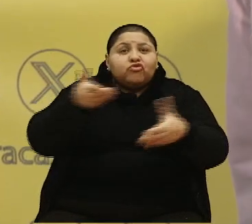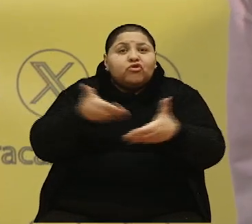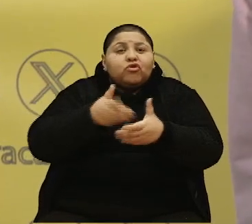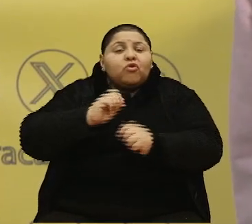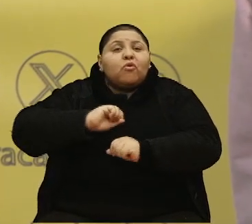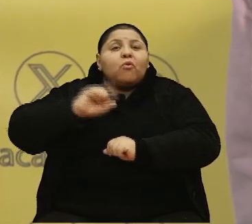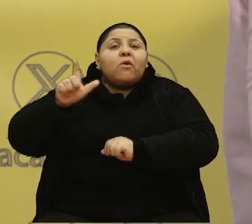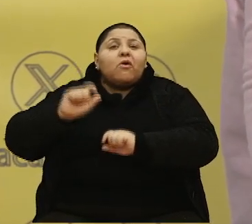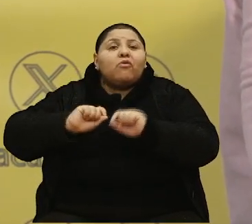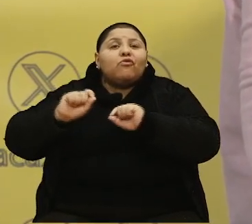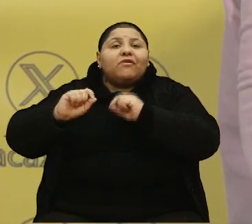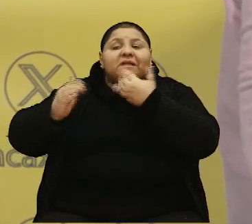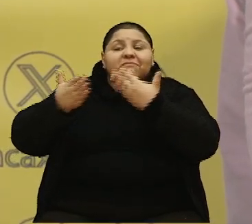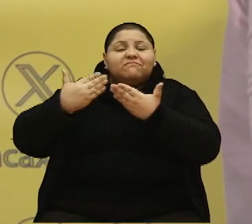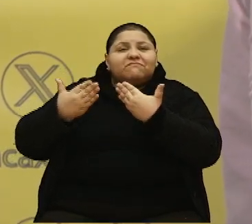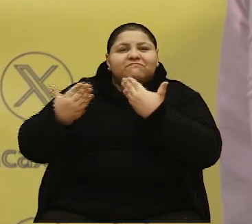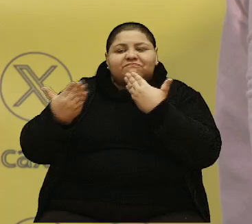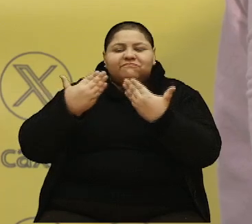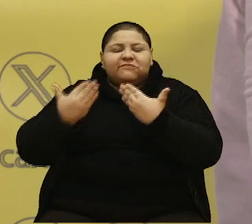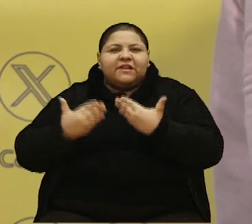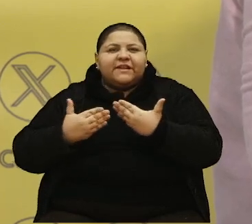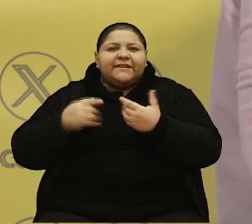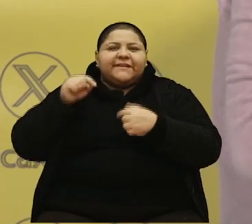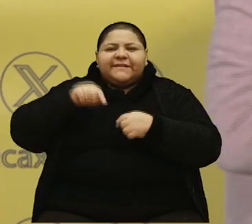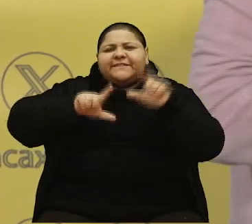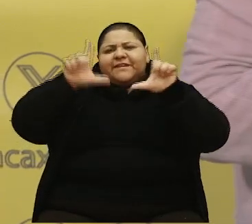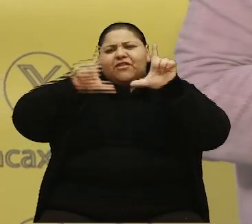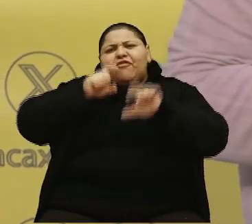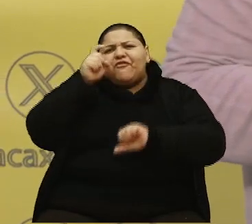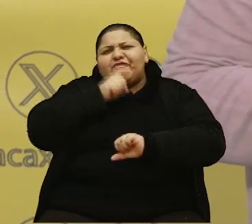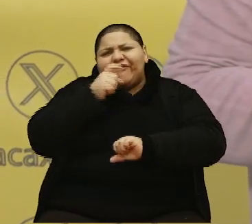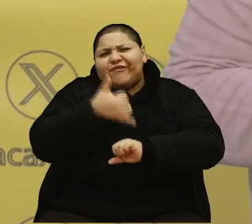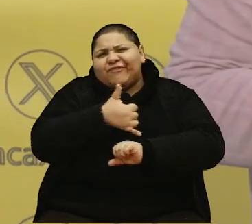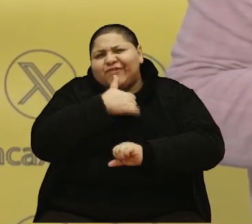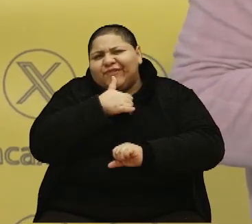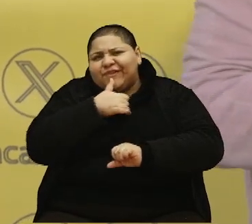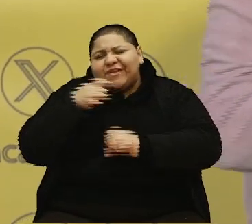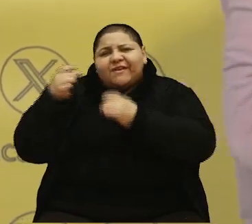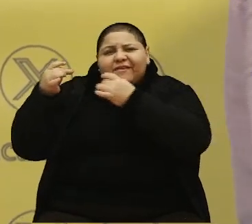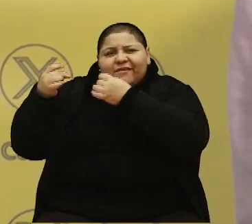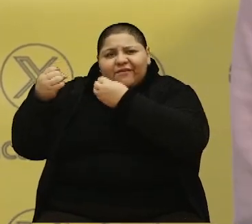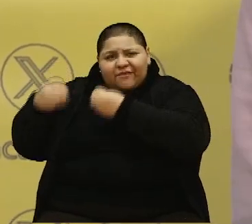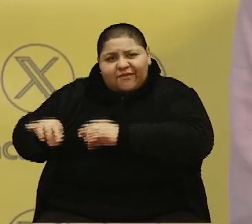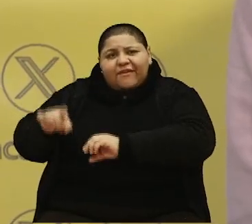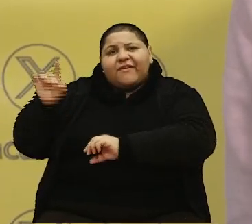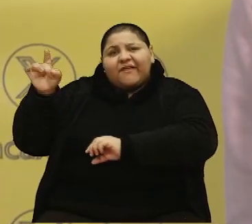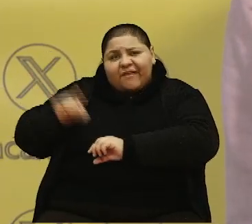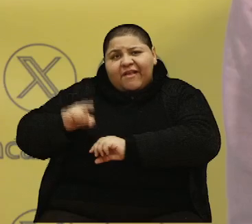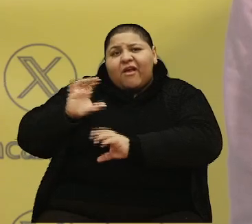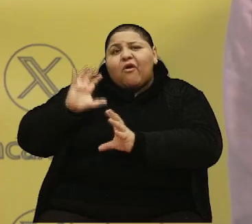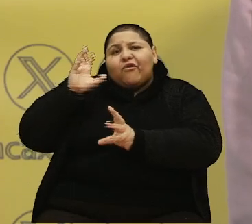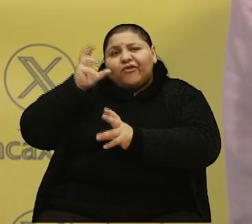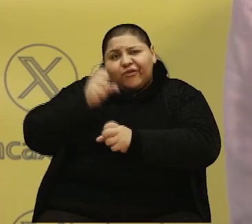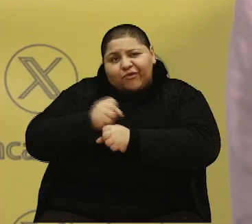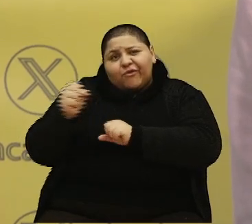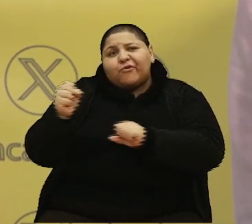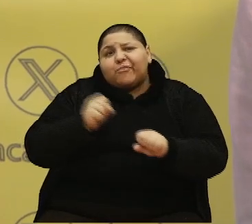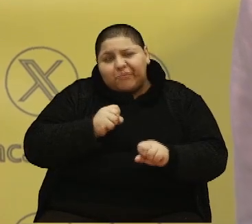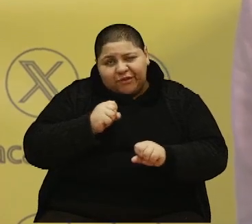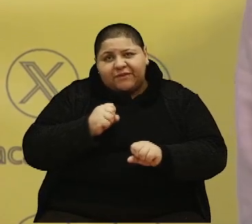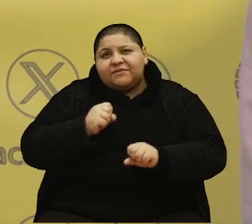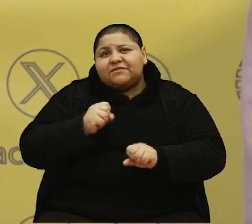é toda essa avaliação dessa novela que, infelizmente, quem fica prejudicado são os animais, né, que poderiam